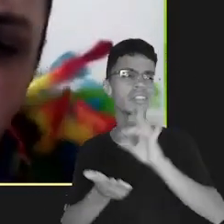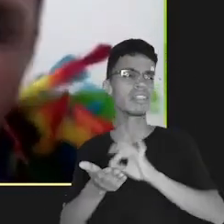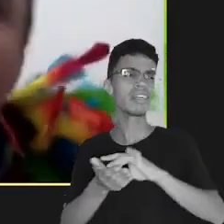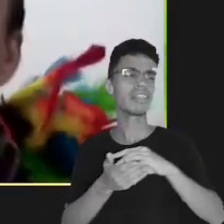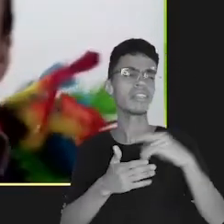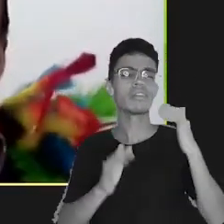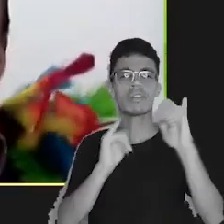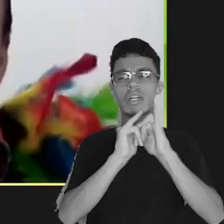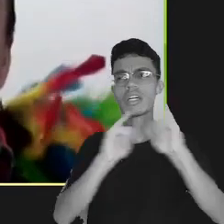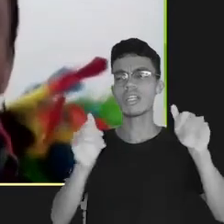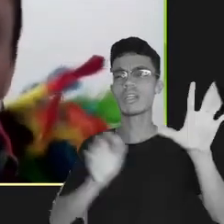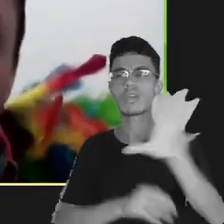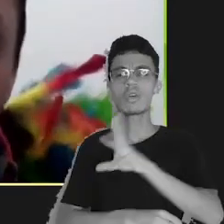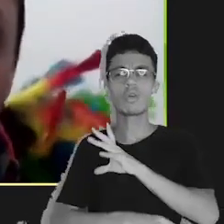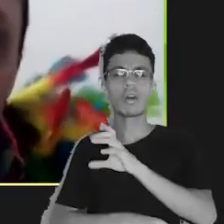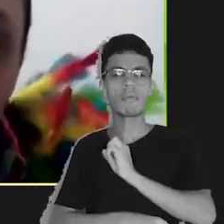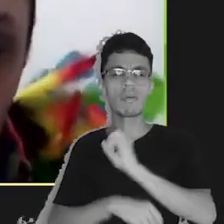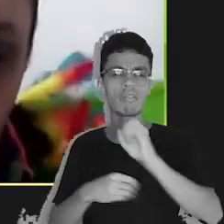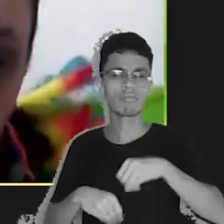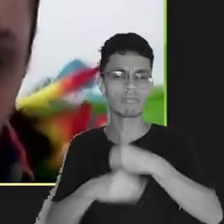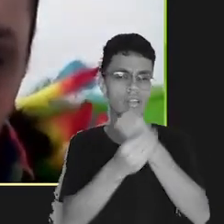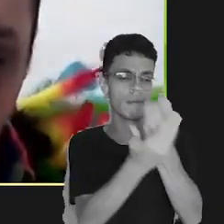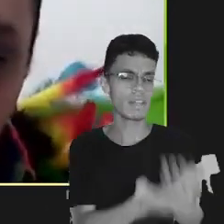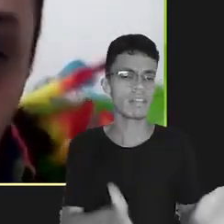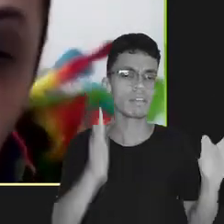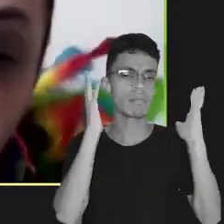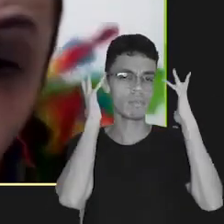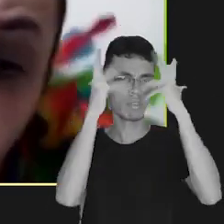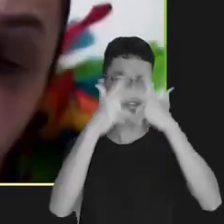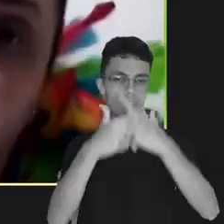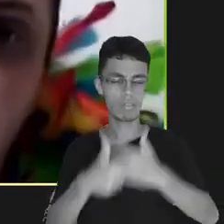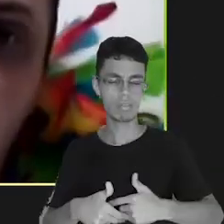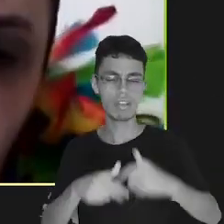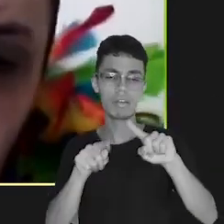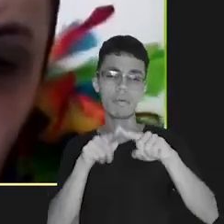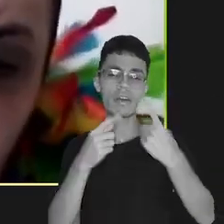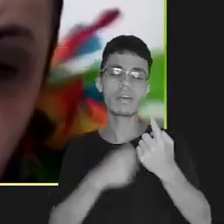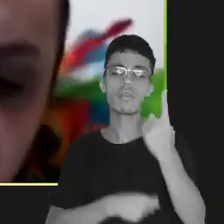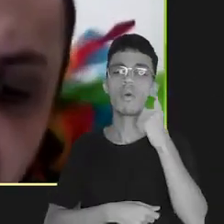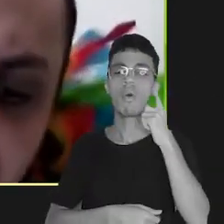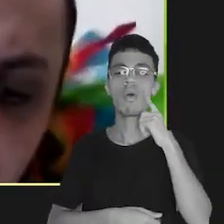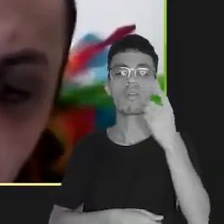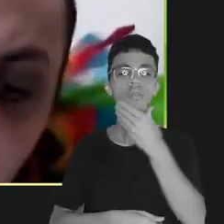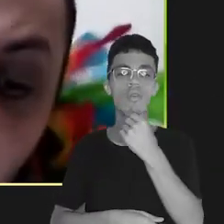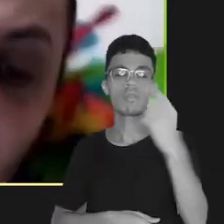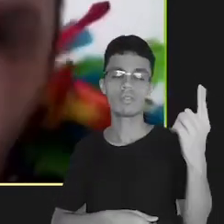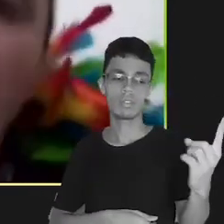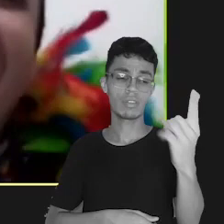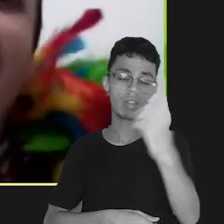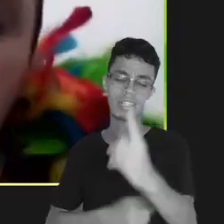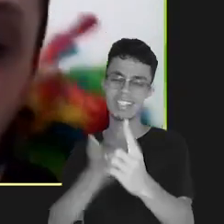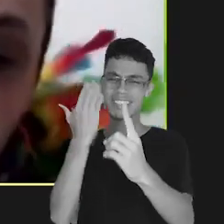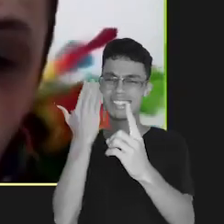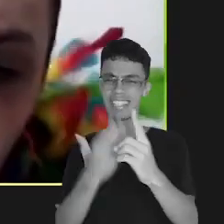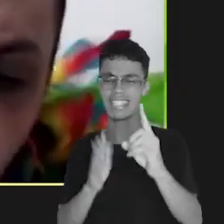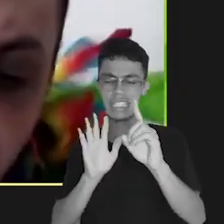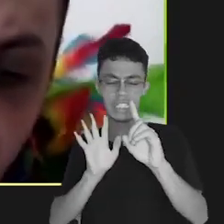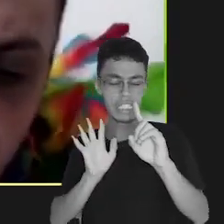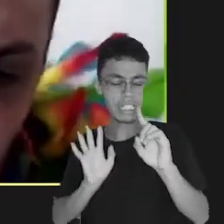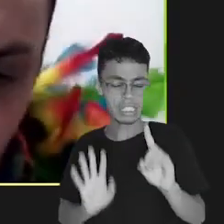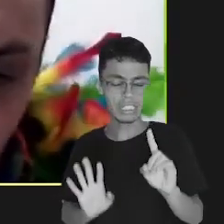todo o amor que tinha para o pobre animal. Mas aí vi o homem. Excelência, foi como se a